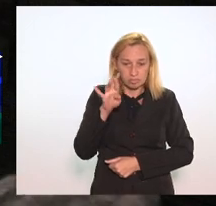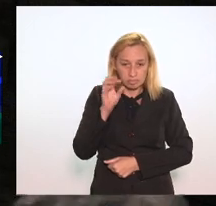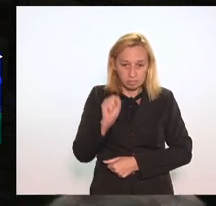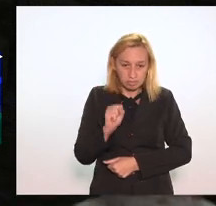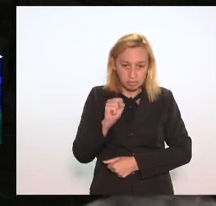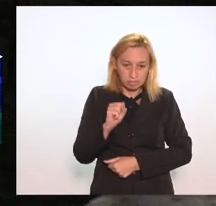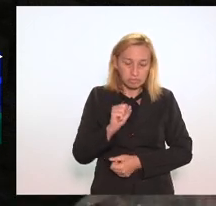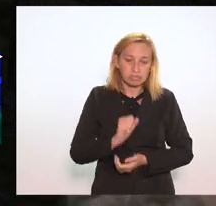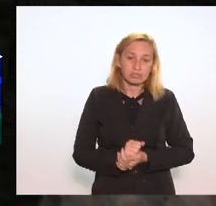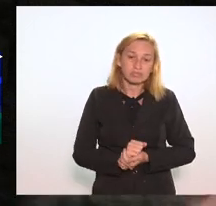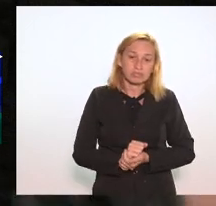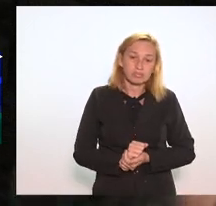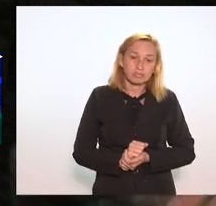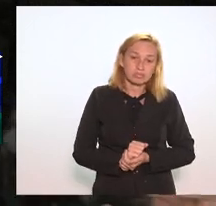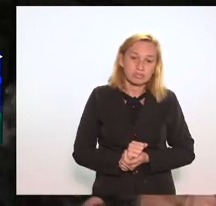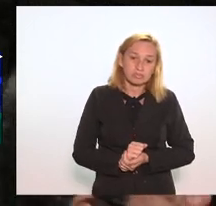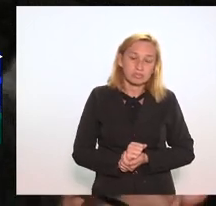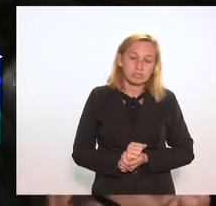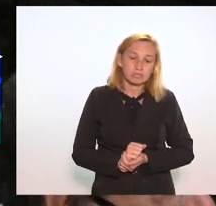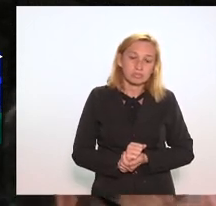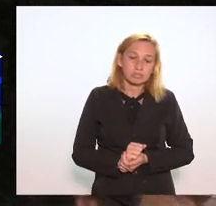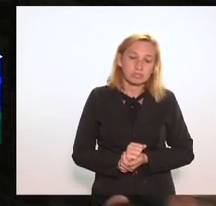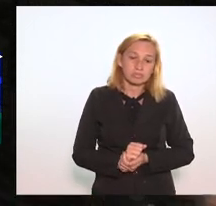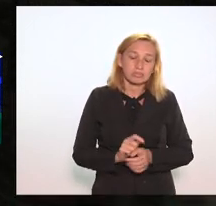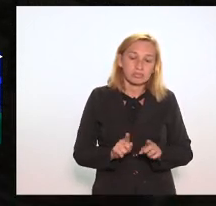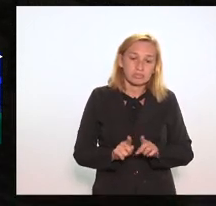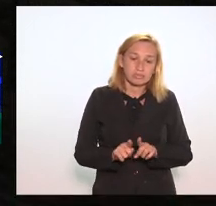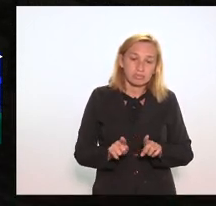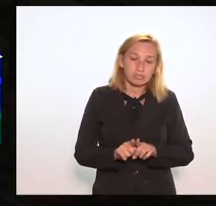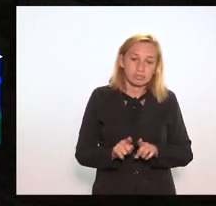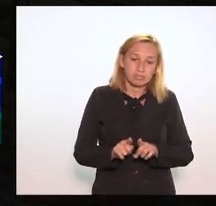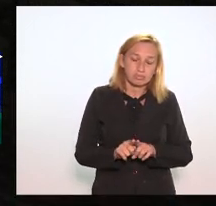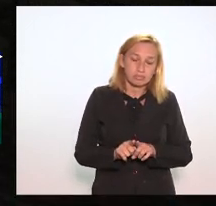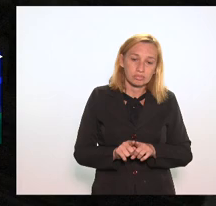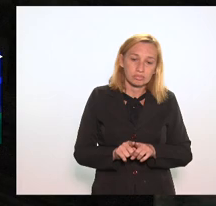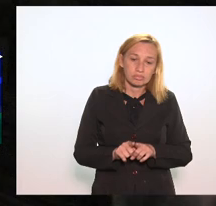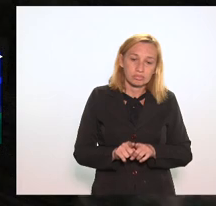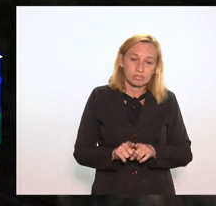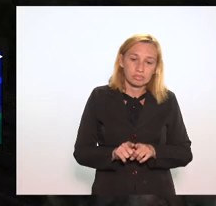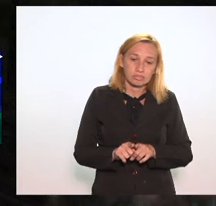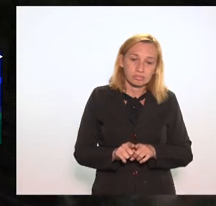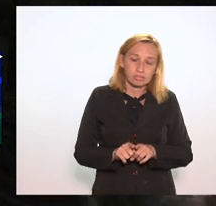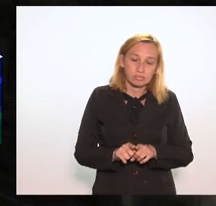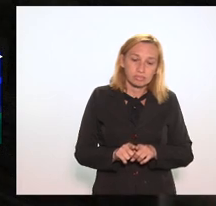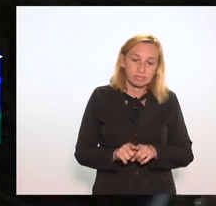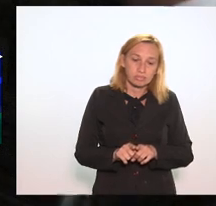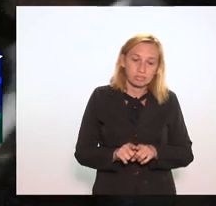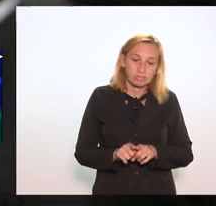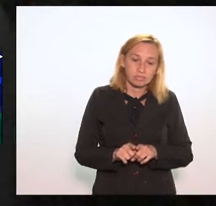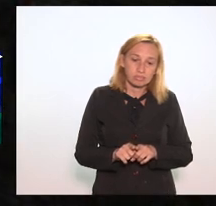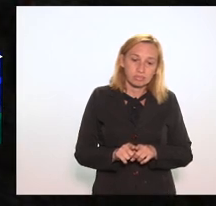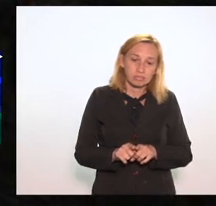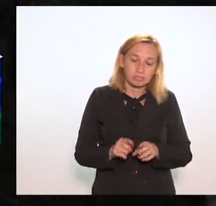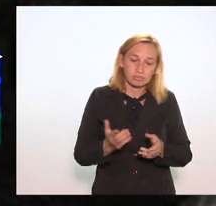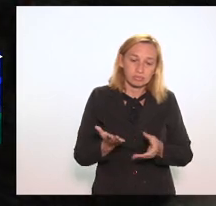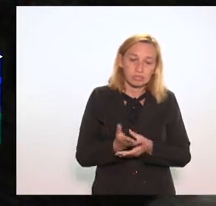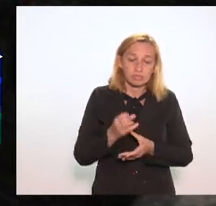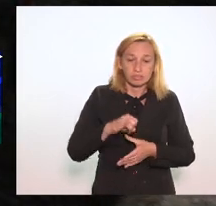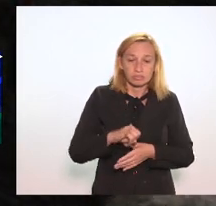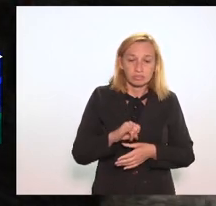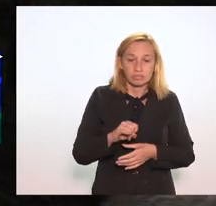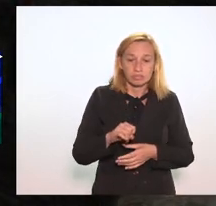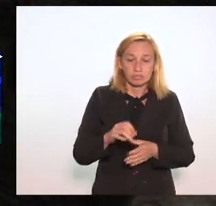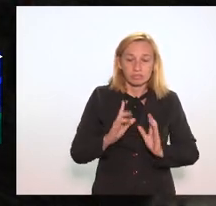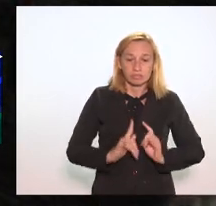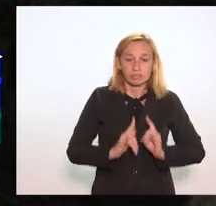cláusula de inalienabilidade e também a reversão desse processo se o prédio passará a ser utilizado é